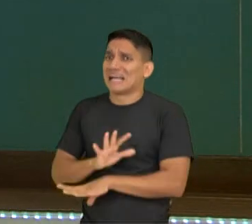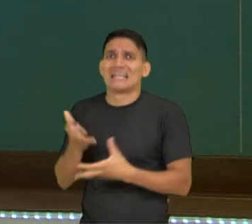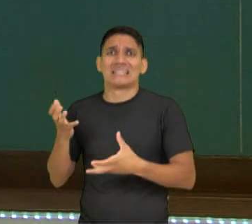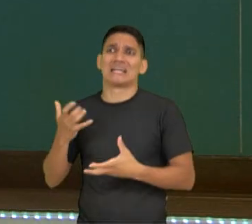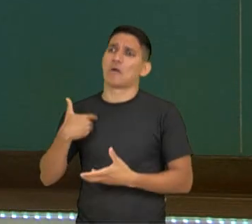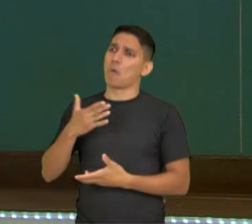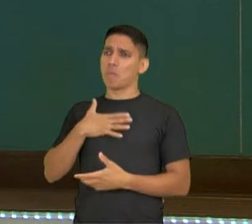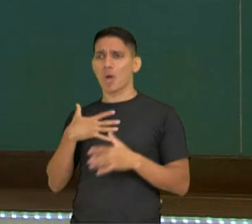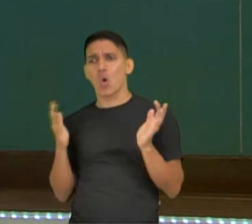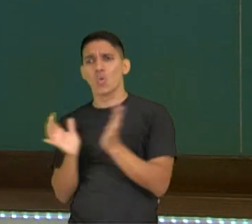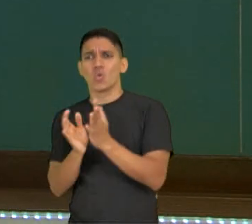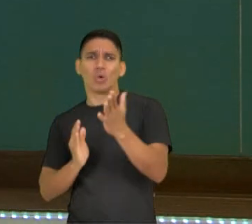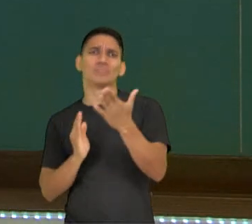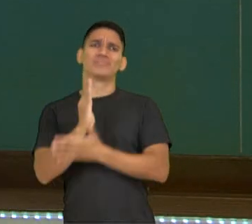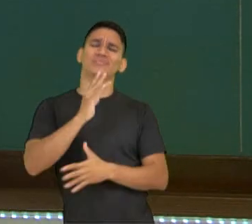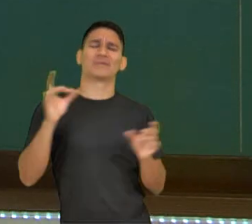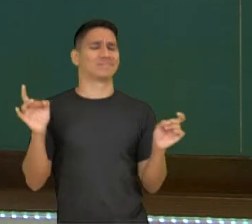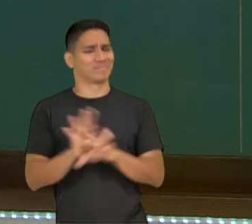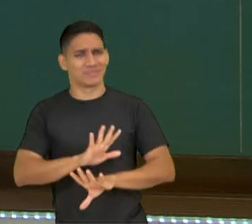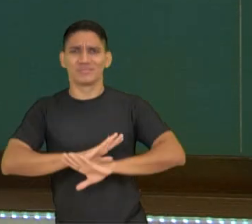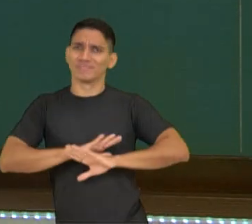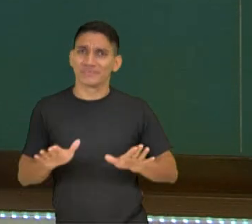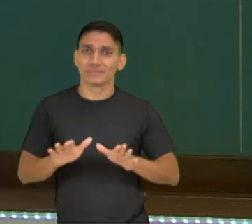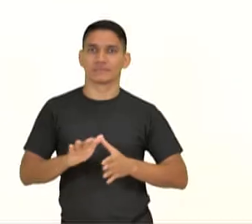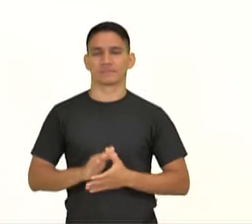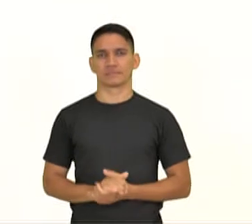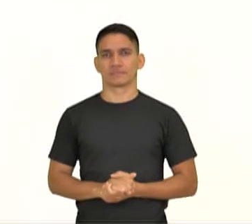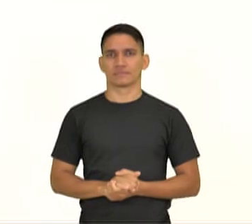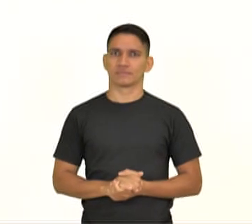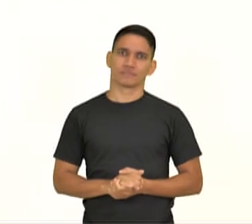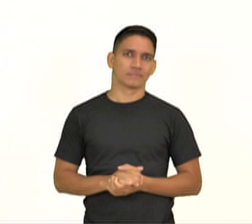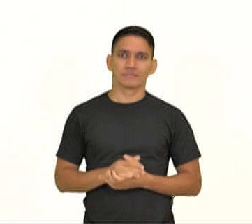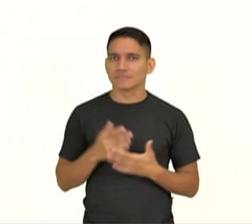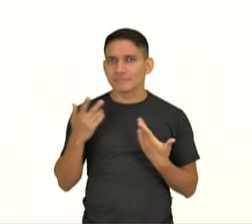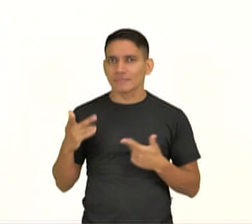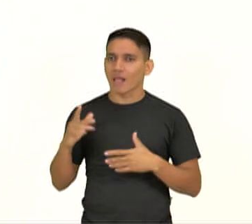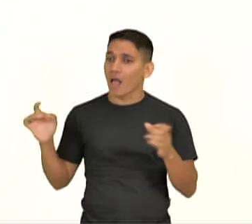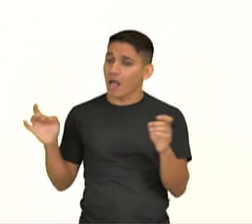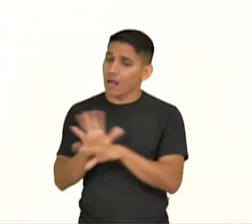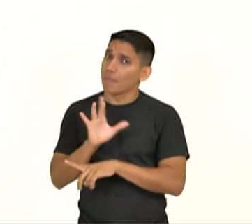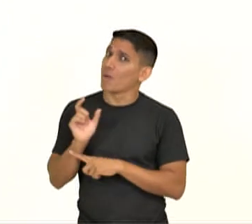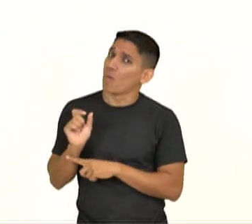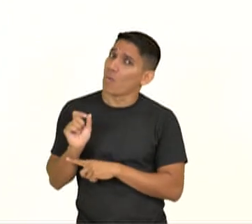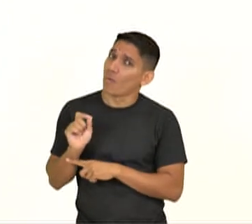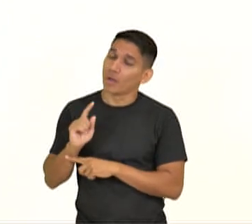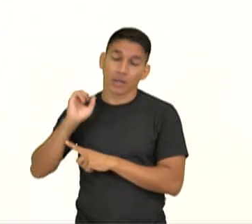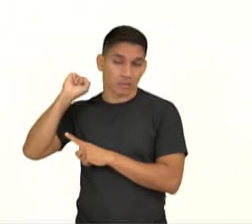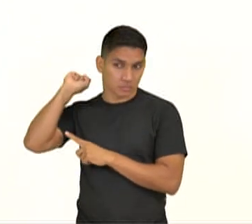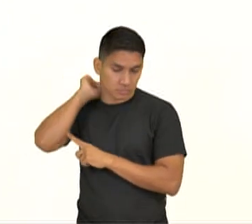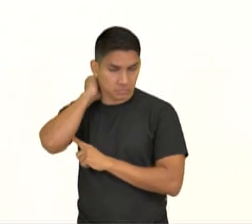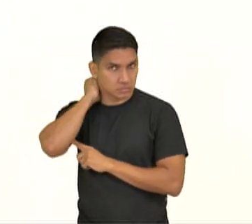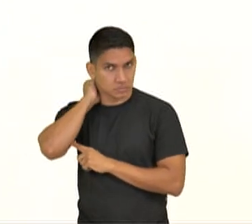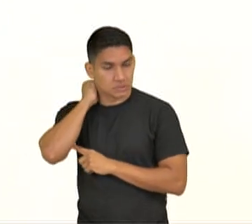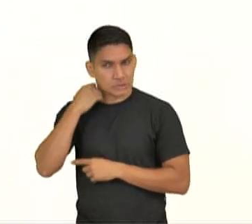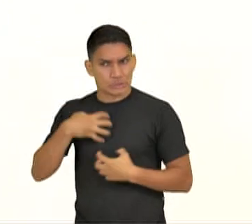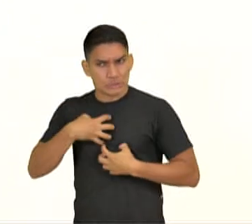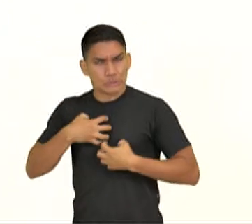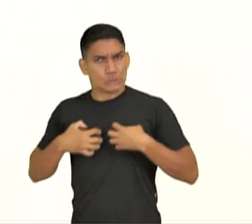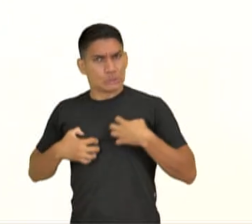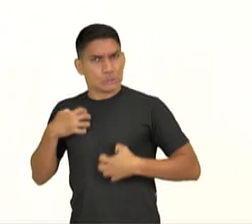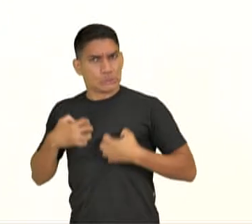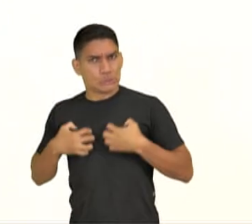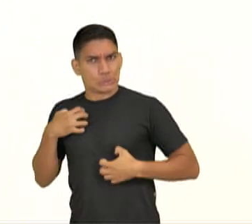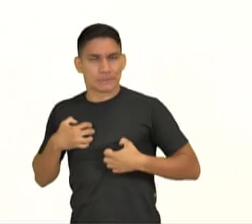meu time ganhe e que acabe de uma vez, né? Para acabar com o quê? Com aquela tensão que você está sentindo durante o jogo.